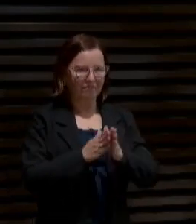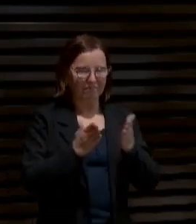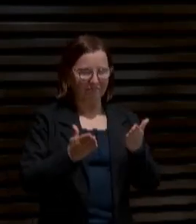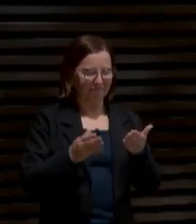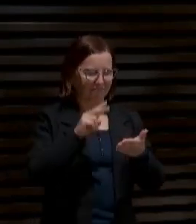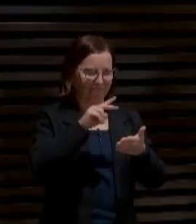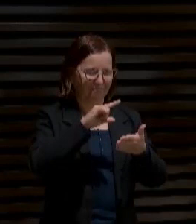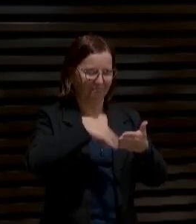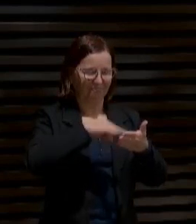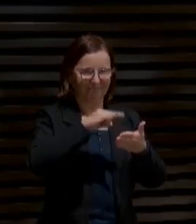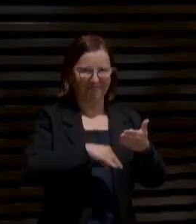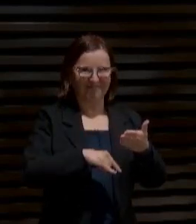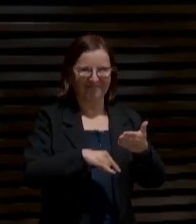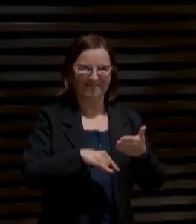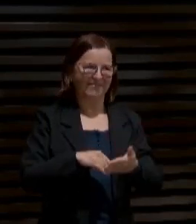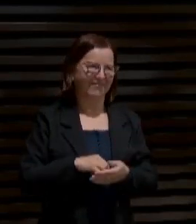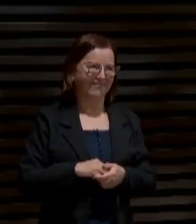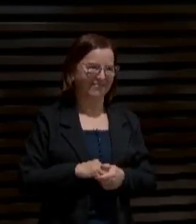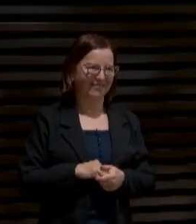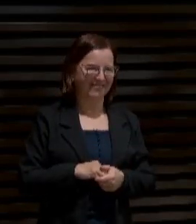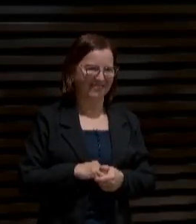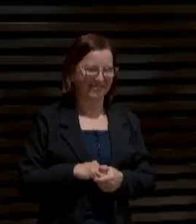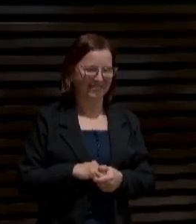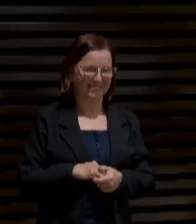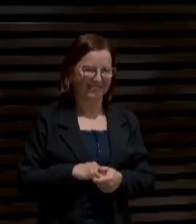e te colocar aqui para